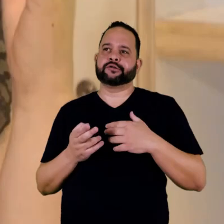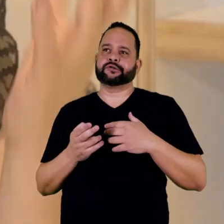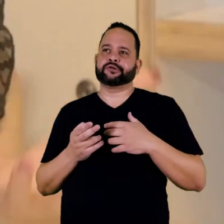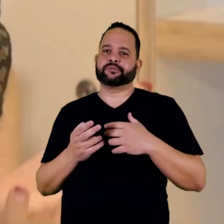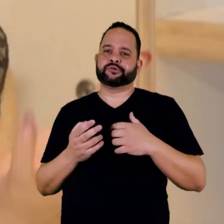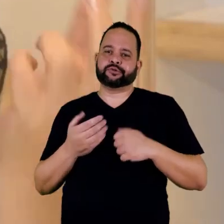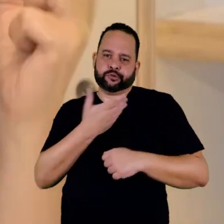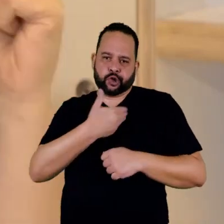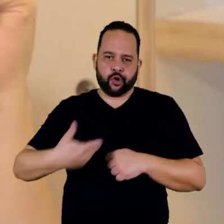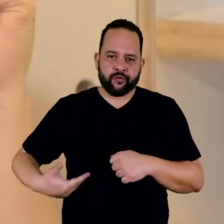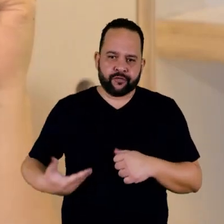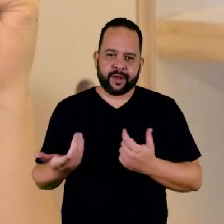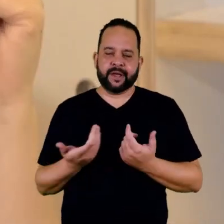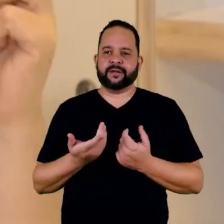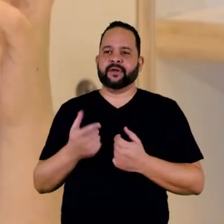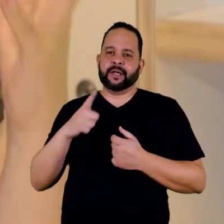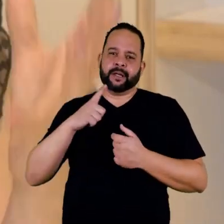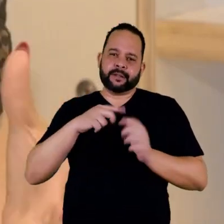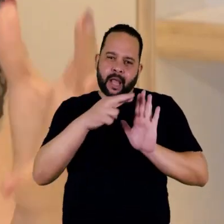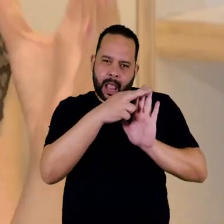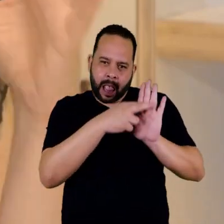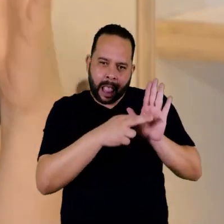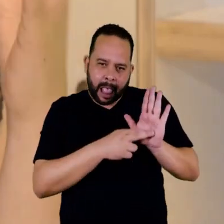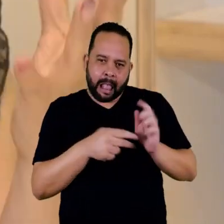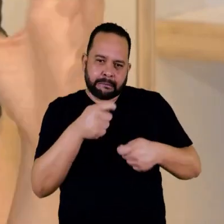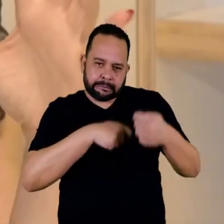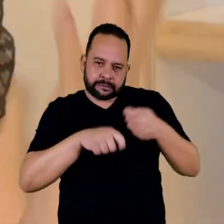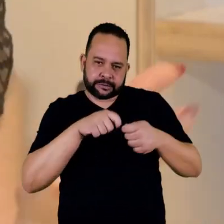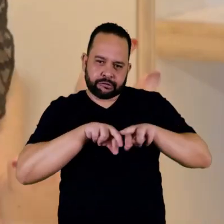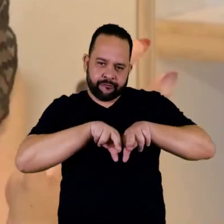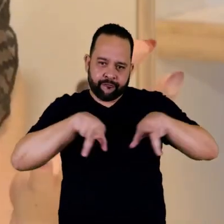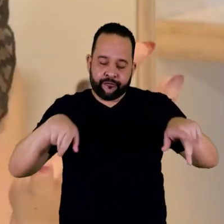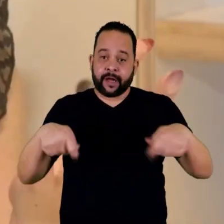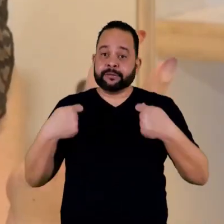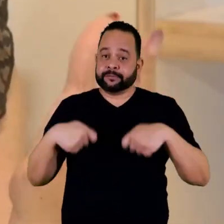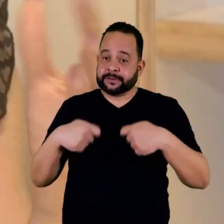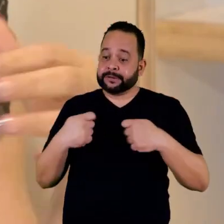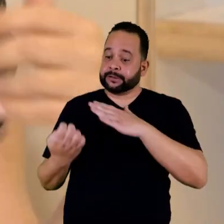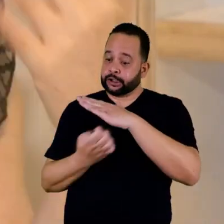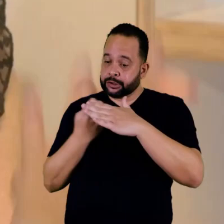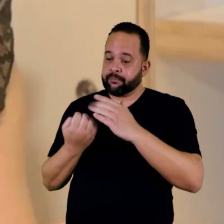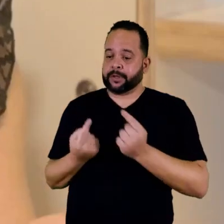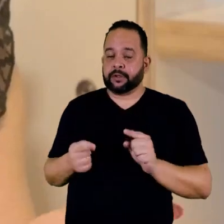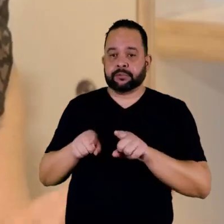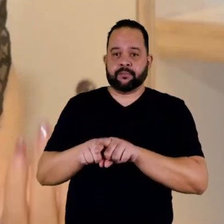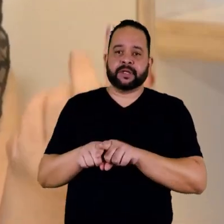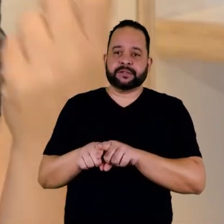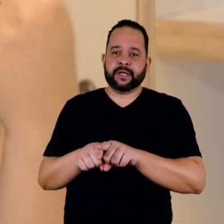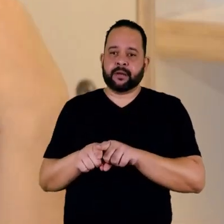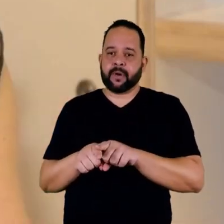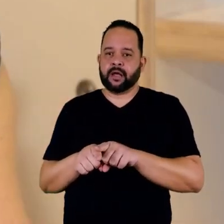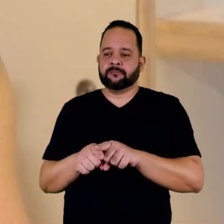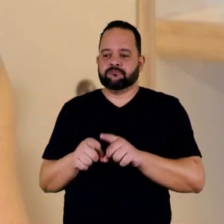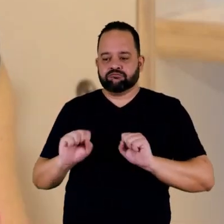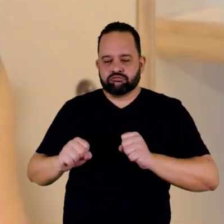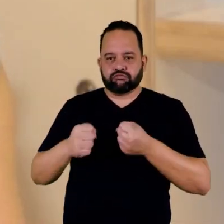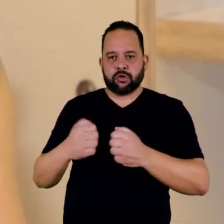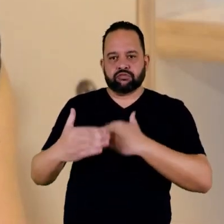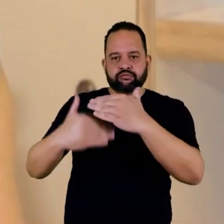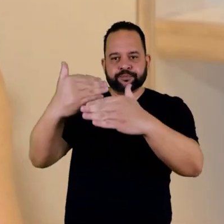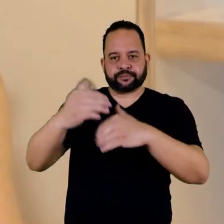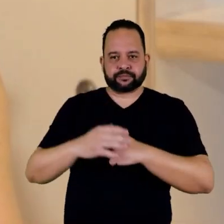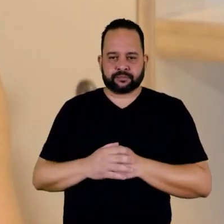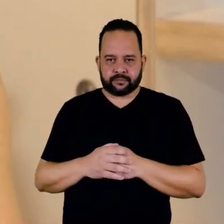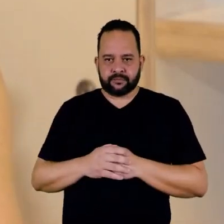pública por ter lá extremamente regramentos administrações precisa do parceiro para realmente fazer acontecer e Vejam a